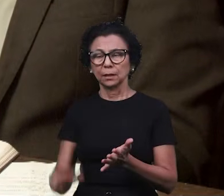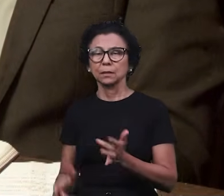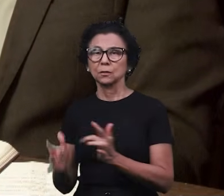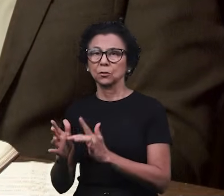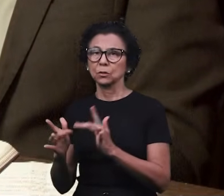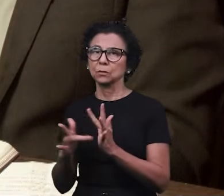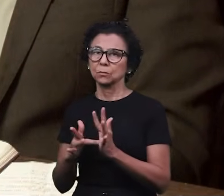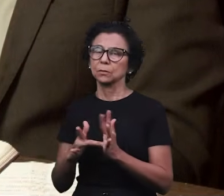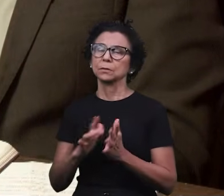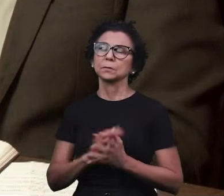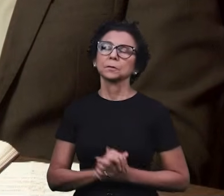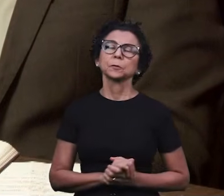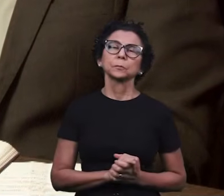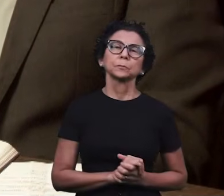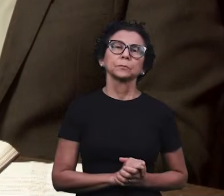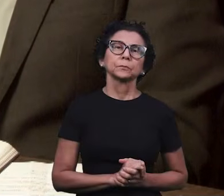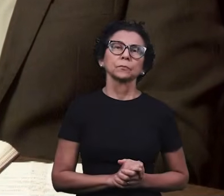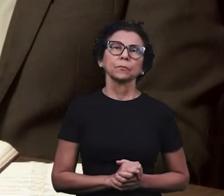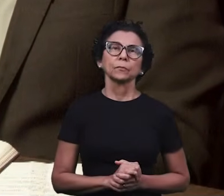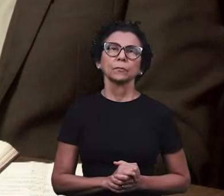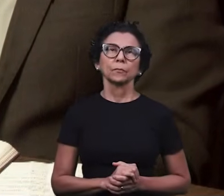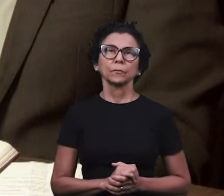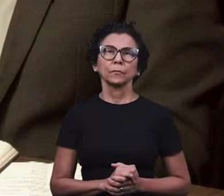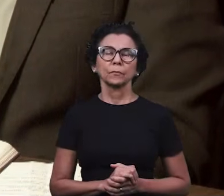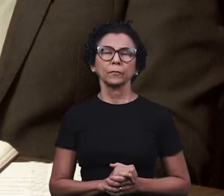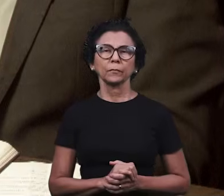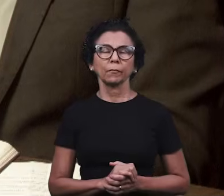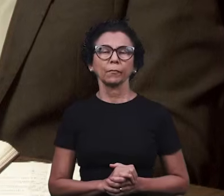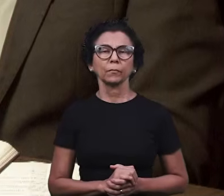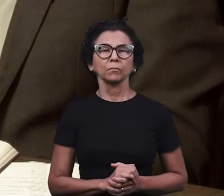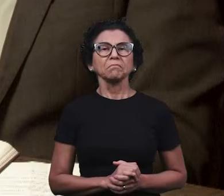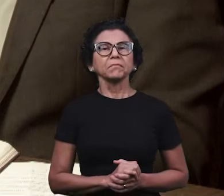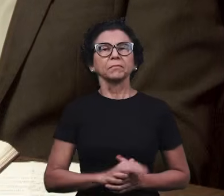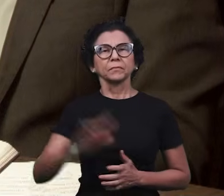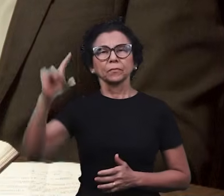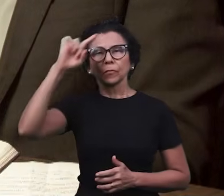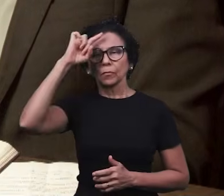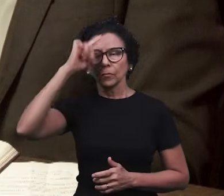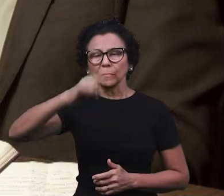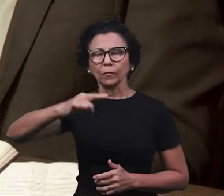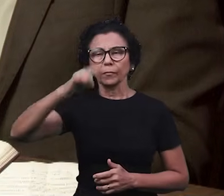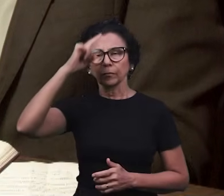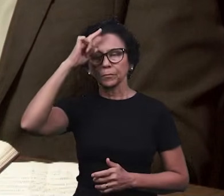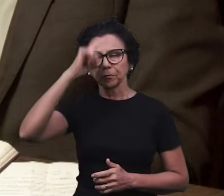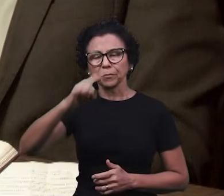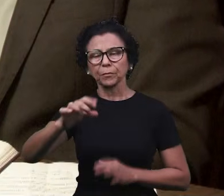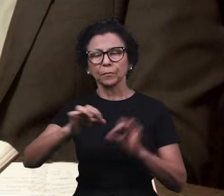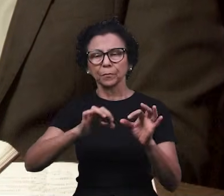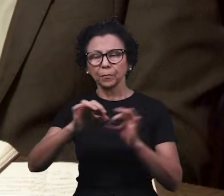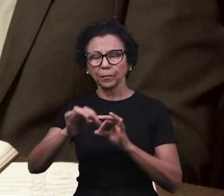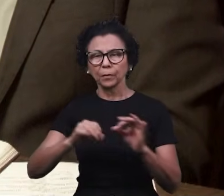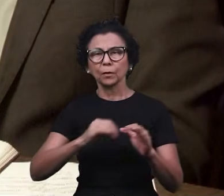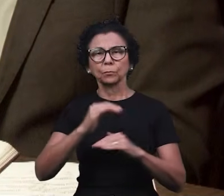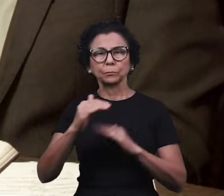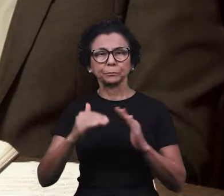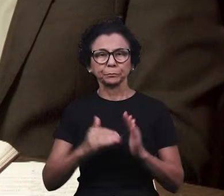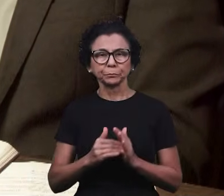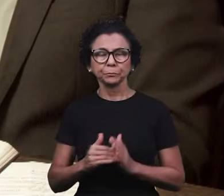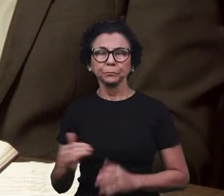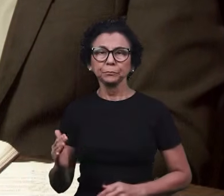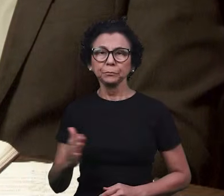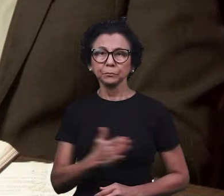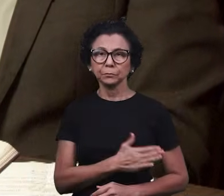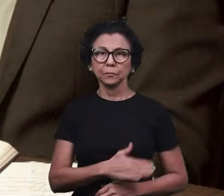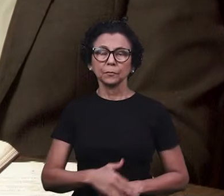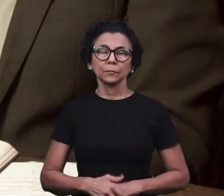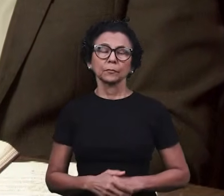todas começam pela palavra de Deus. É Deus ordenando, é Deus falando, é Deus estabelecendo. Então eles foram lavados,